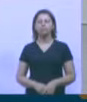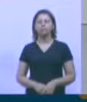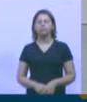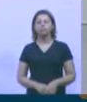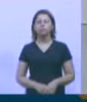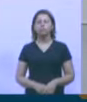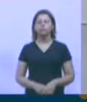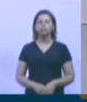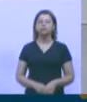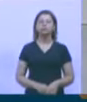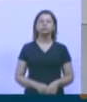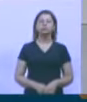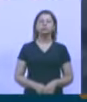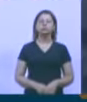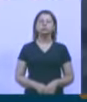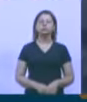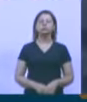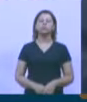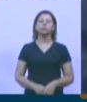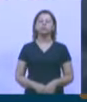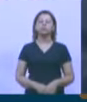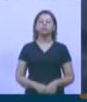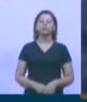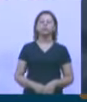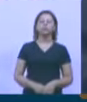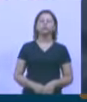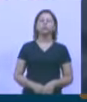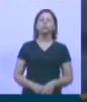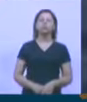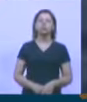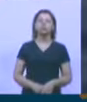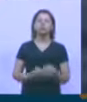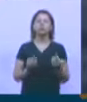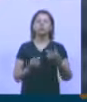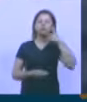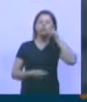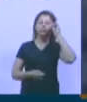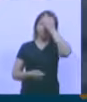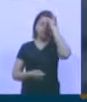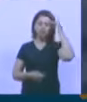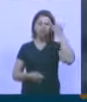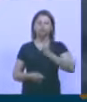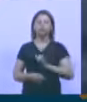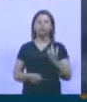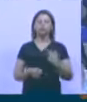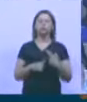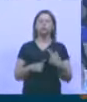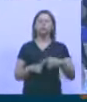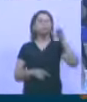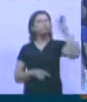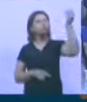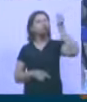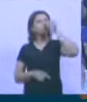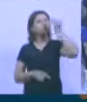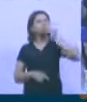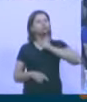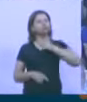has God, him, abandoned me also? Como ontem uma pessoa me dizia, por que que Deus me